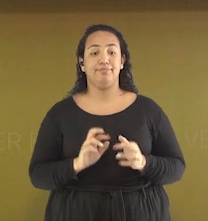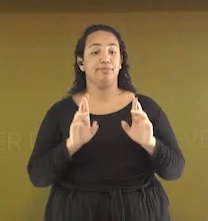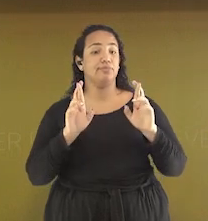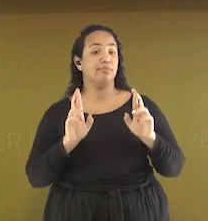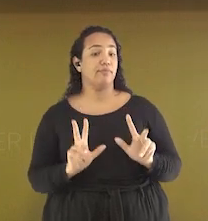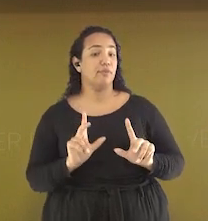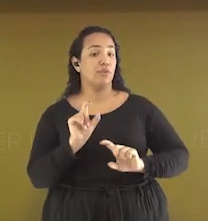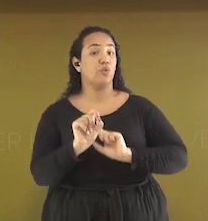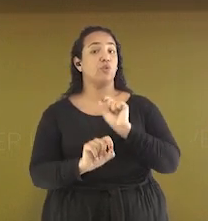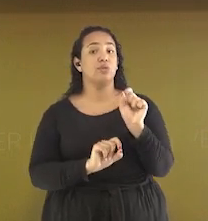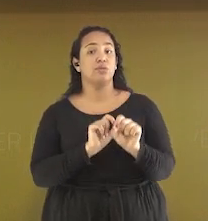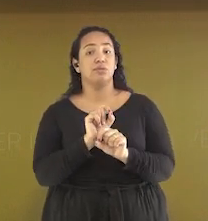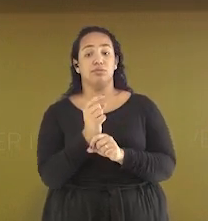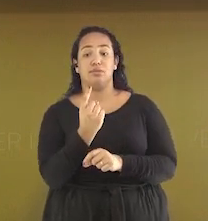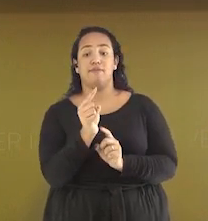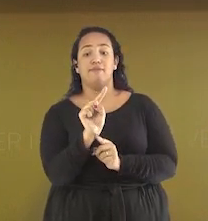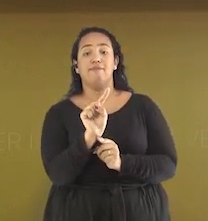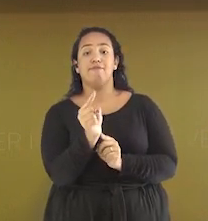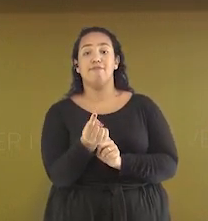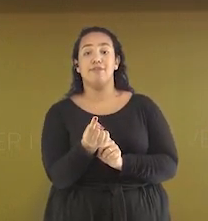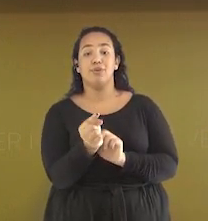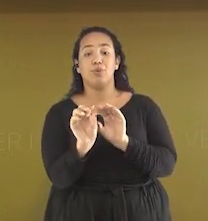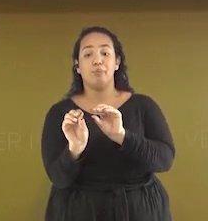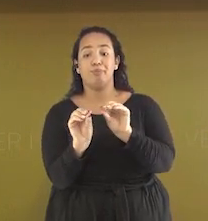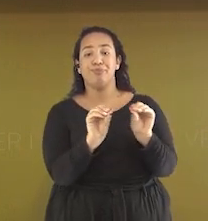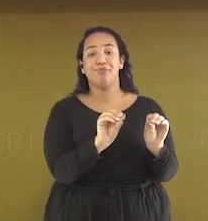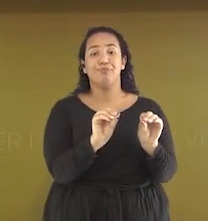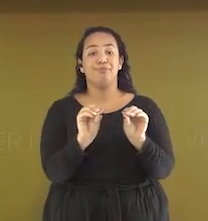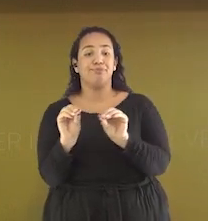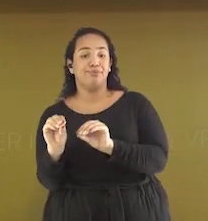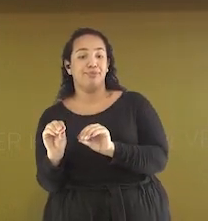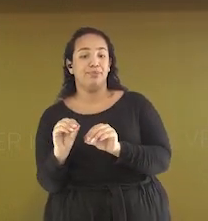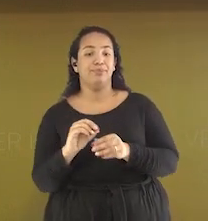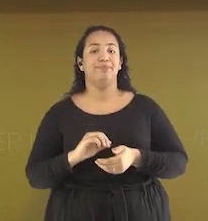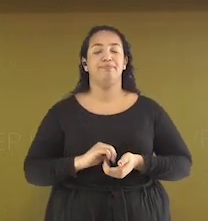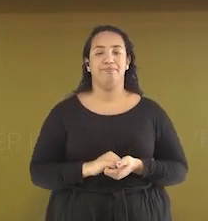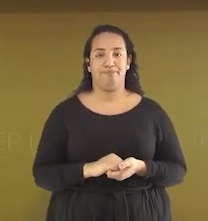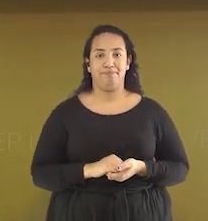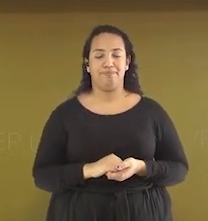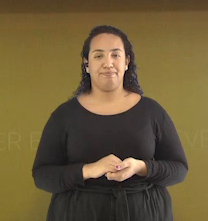vírgula. E a diferença é a posição da vírgula,